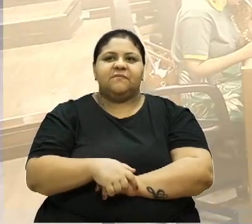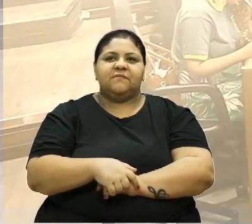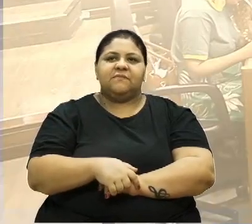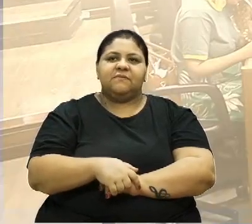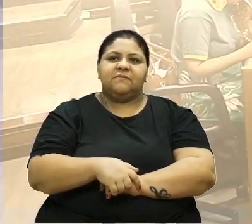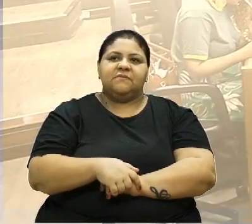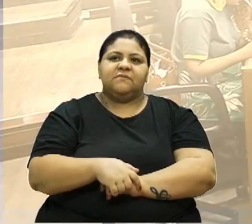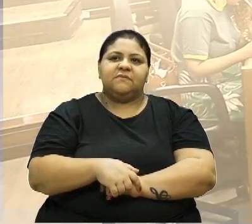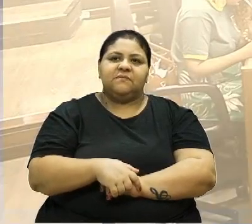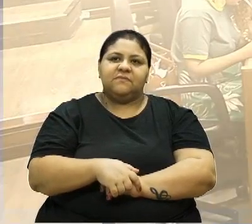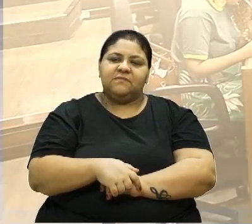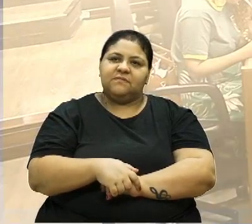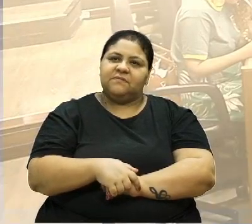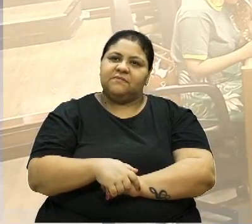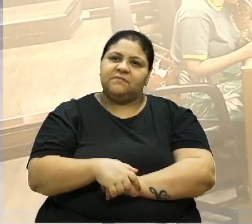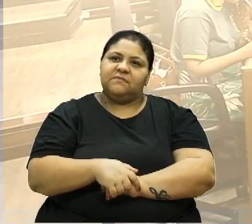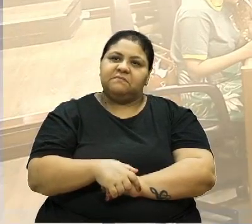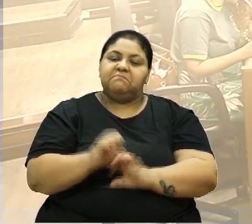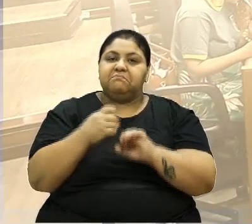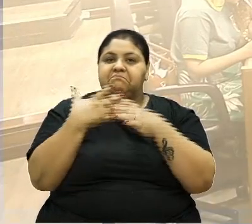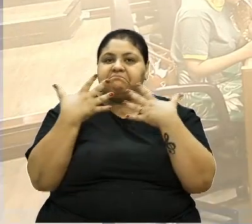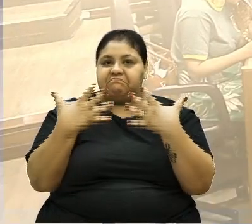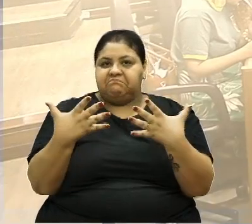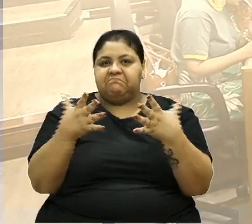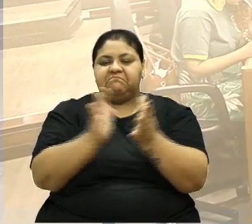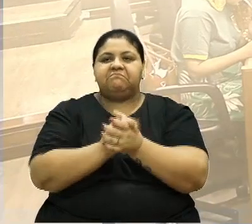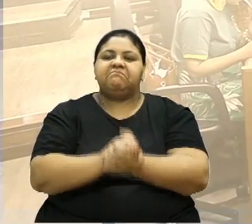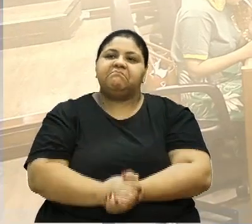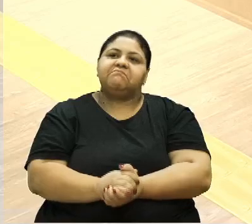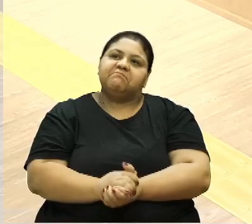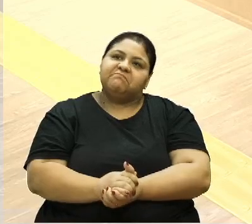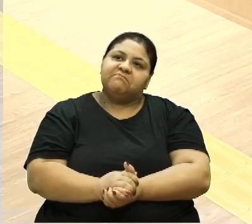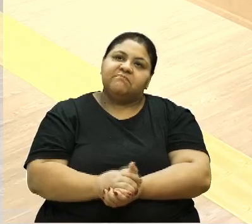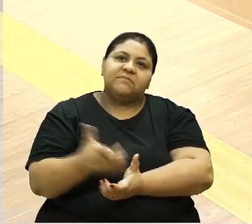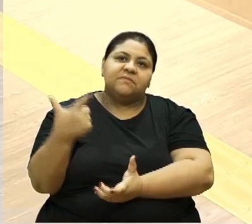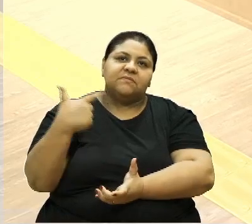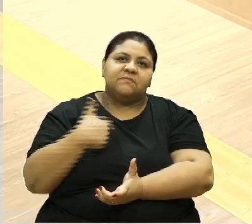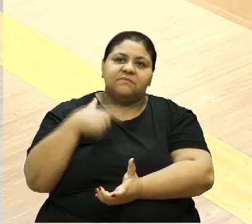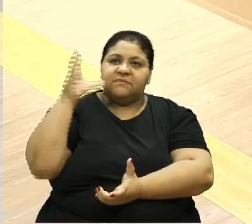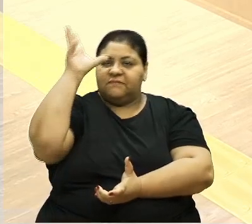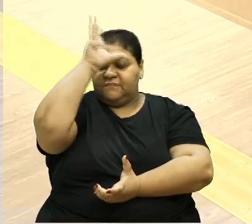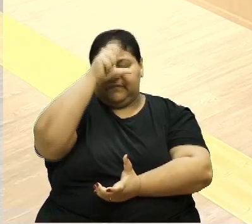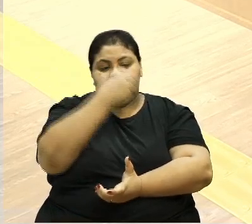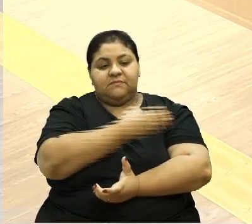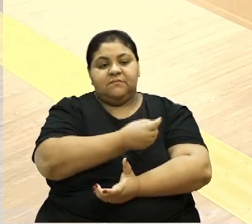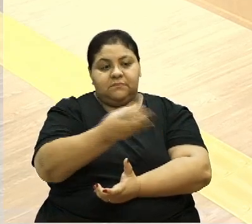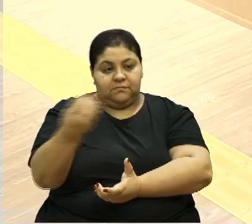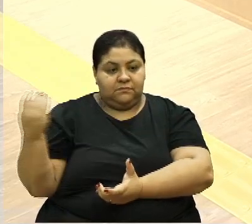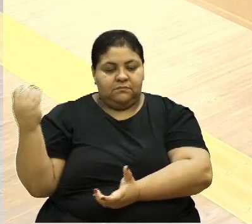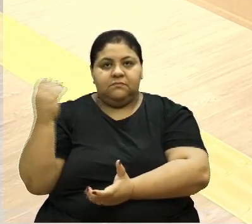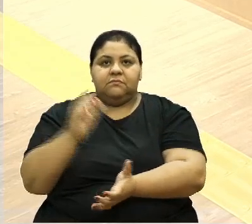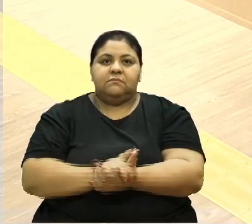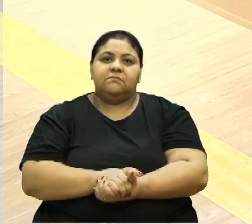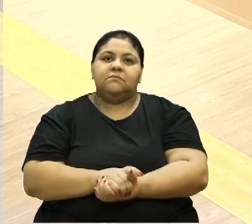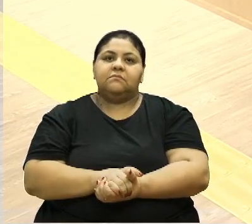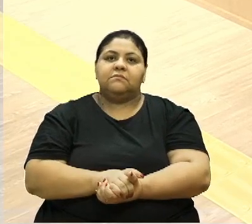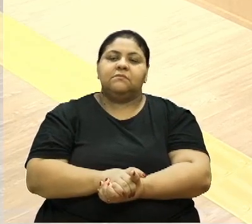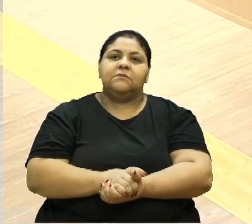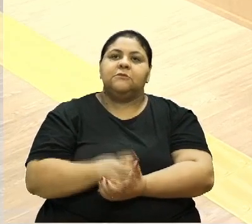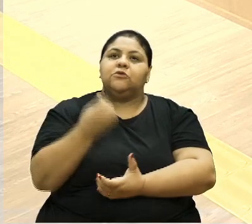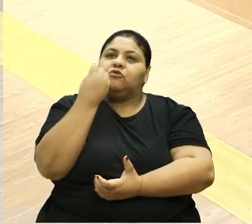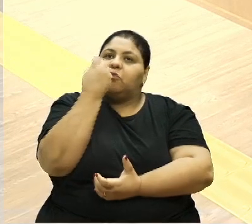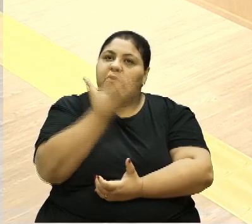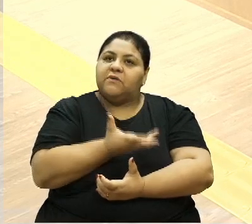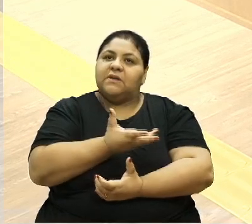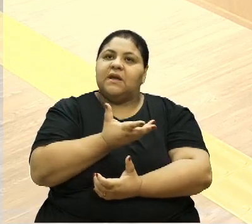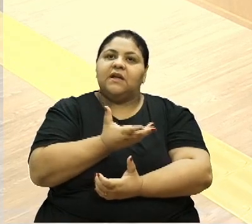D'Ambrosio. Bom, eu aprendi muito com o senhor. Sua bondade, sua